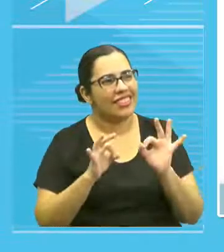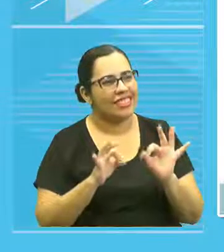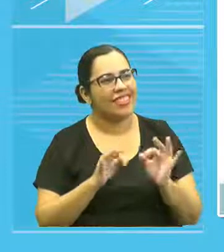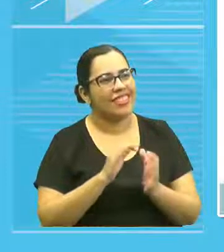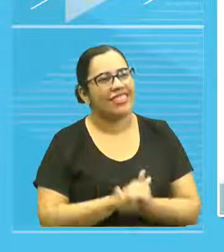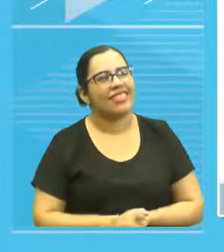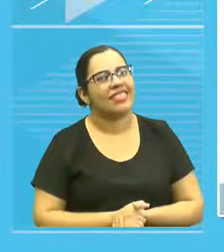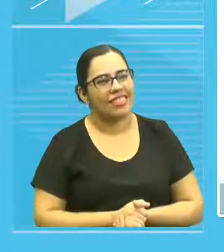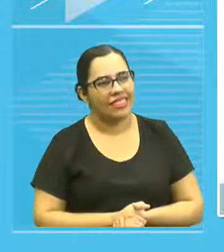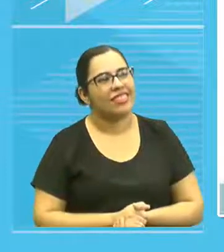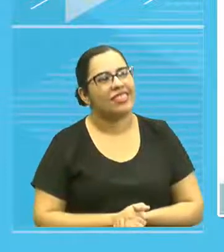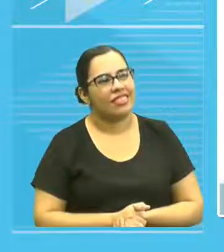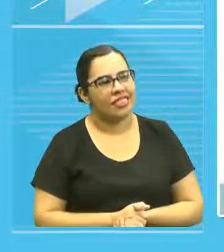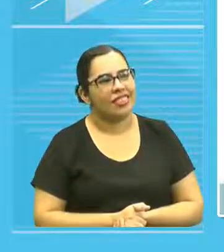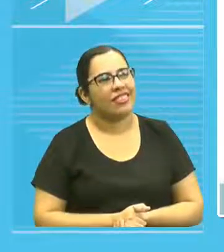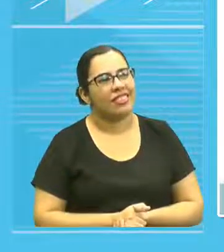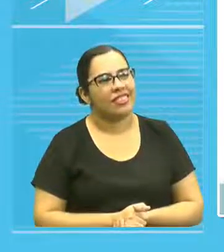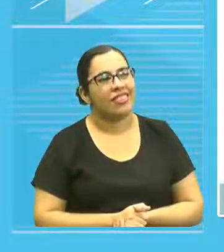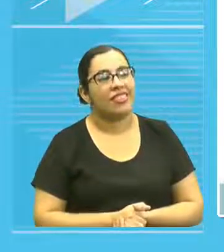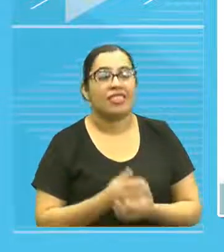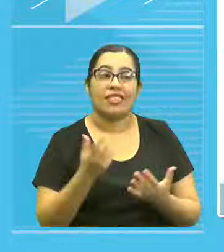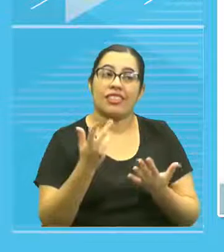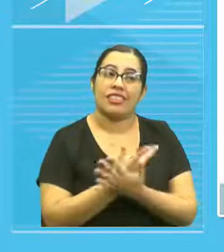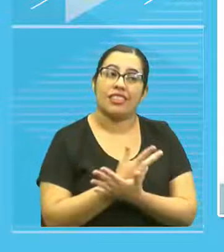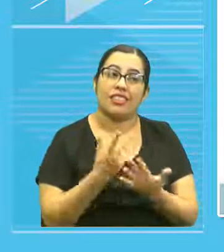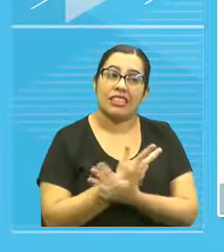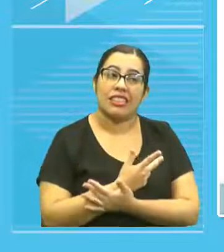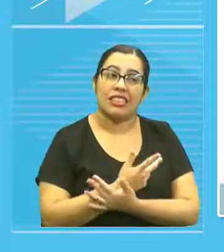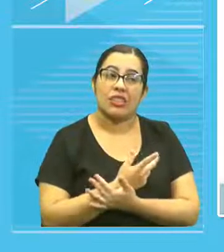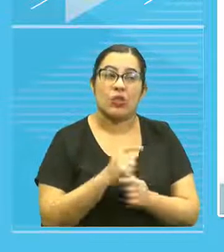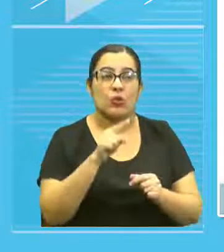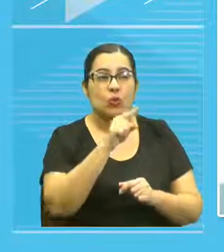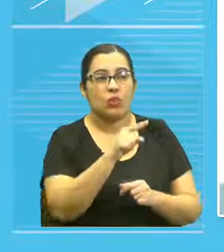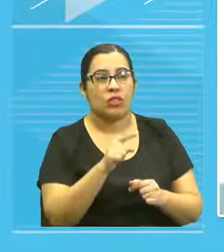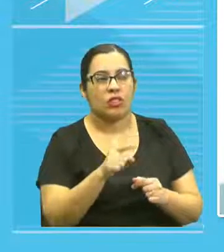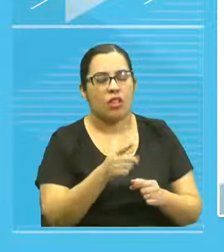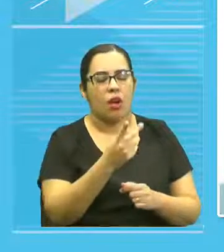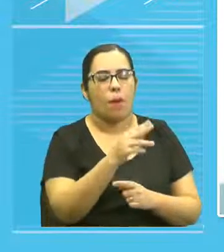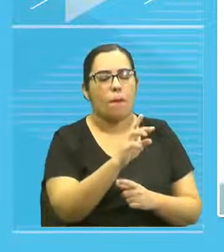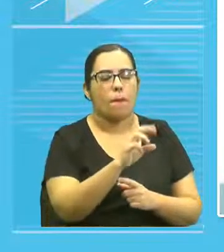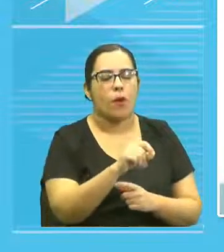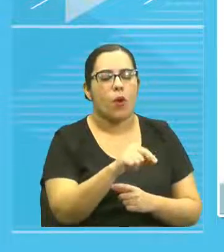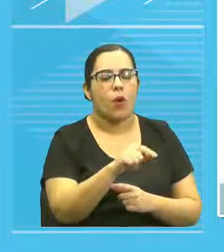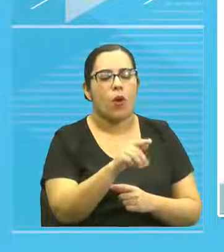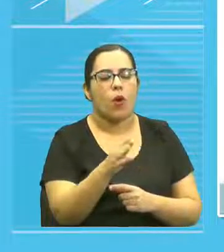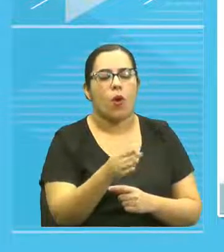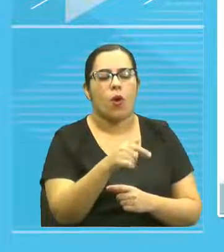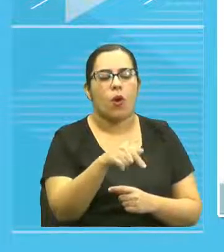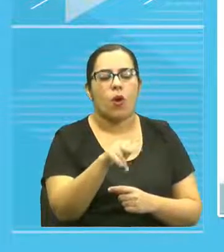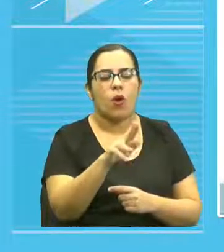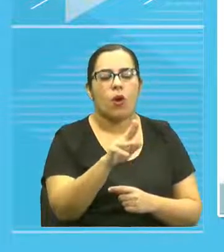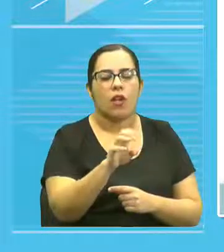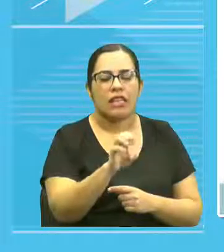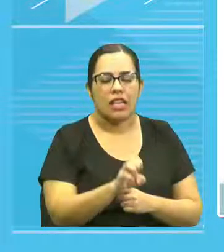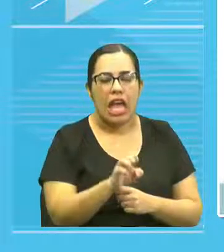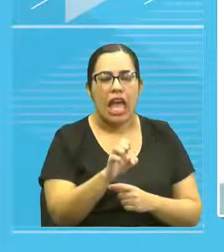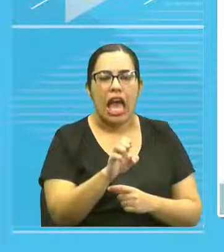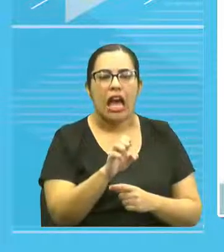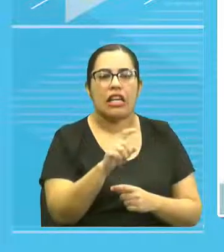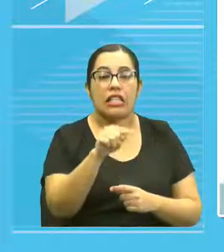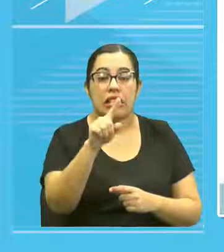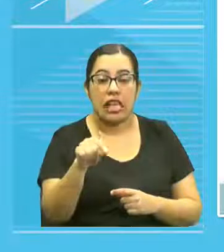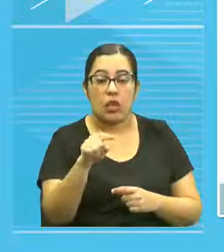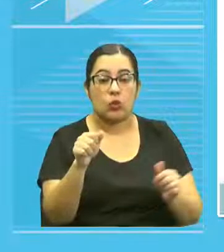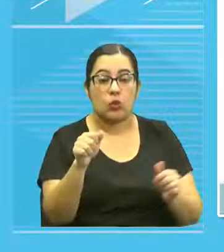cima e agora tá errado se tu botar 105 unir aqui é como se fosse assim ó esse é o caminho pelo qual